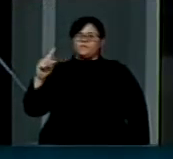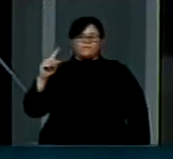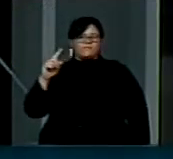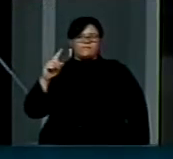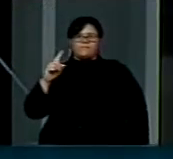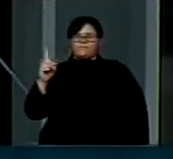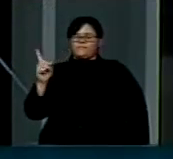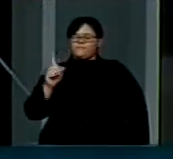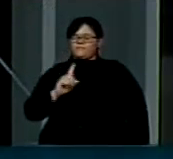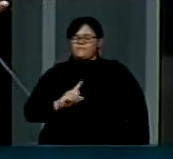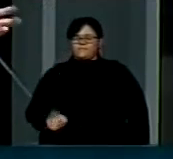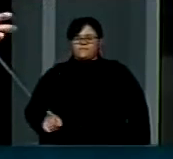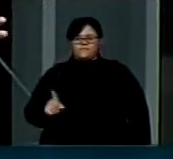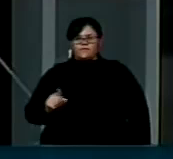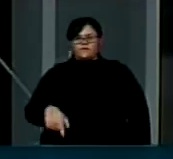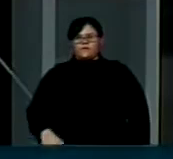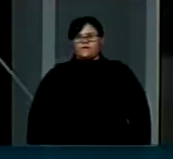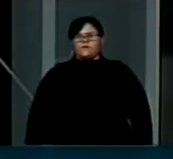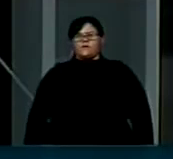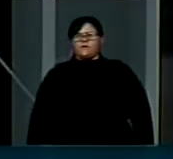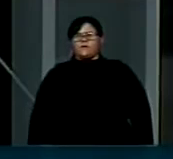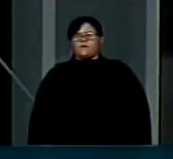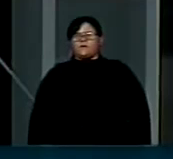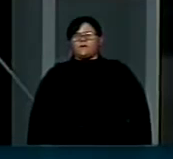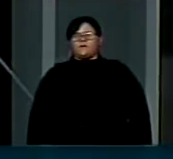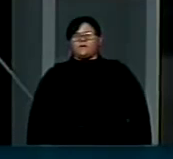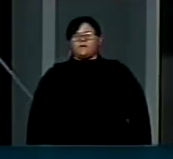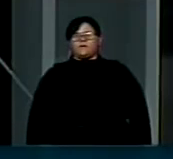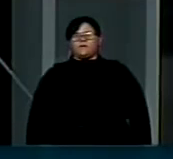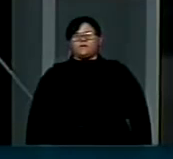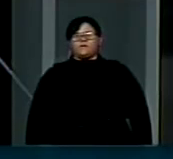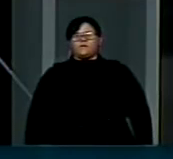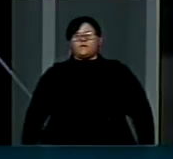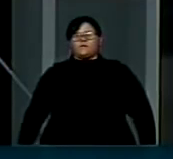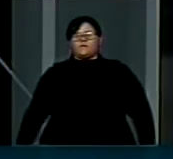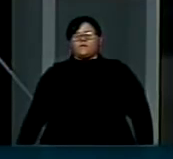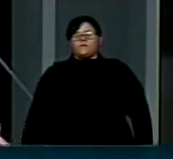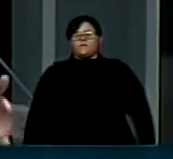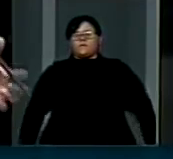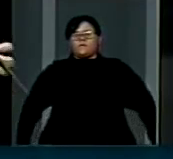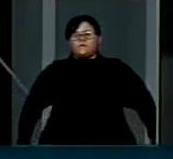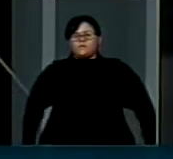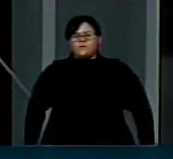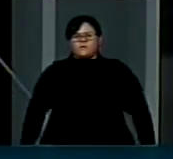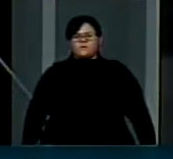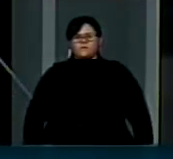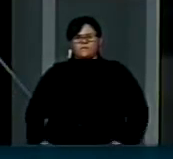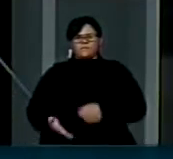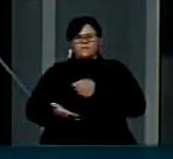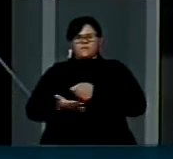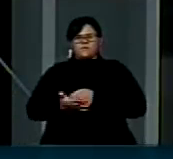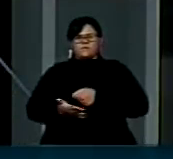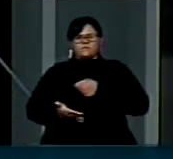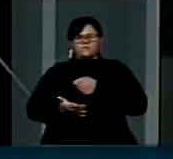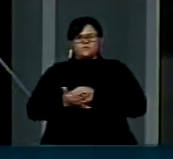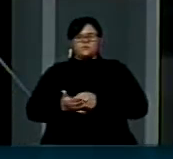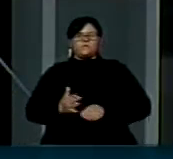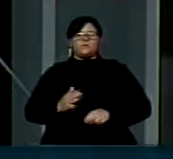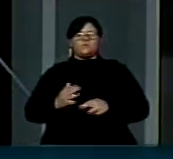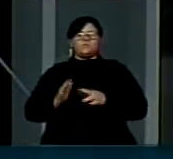cabe ou caberia o dever de assumirem a